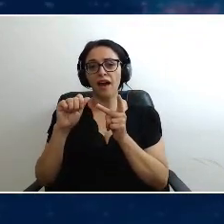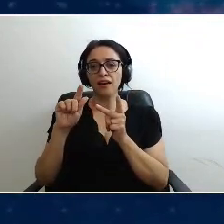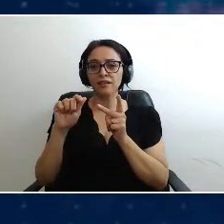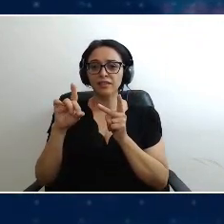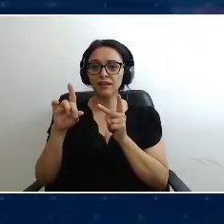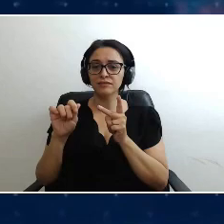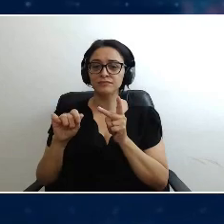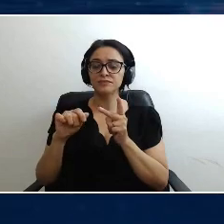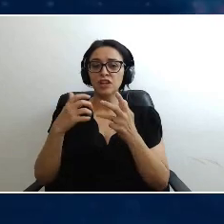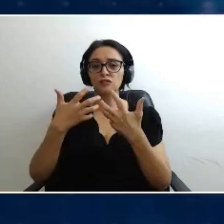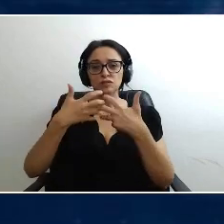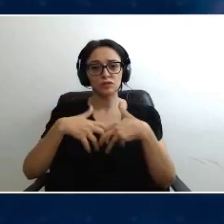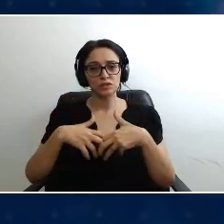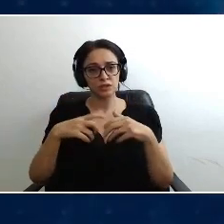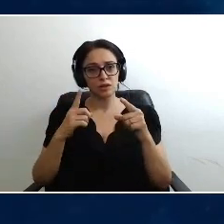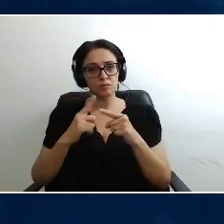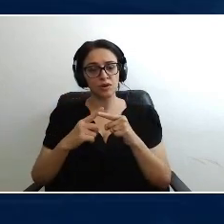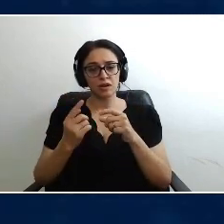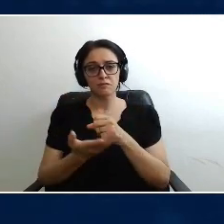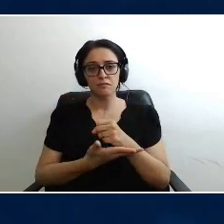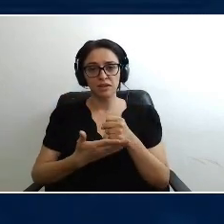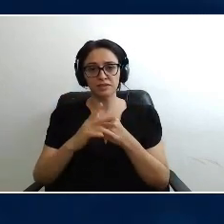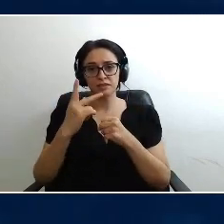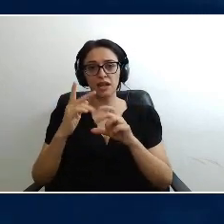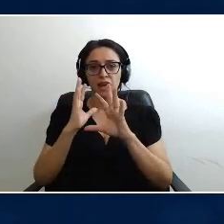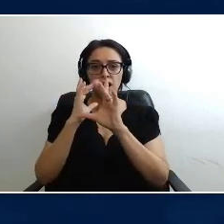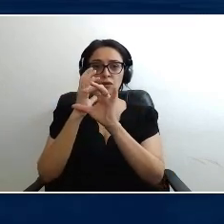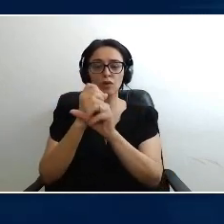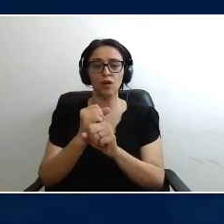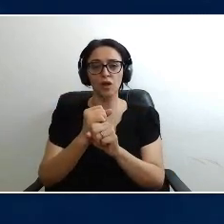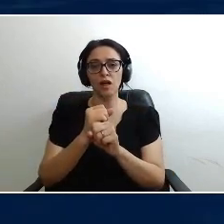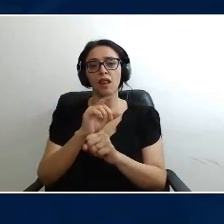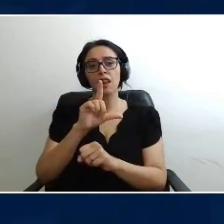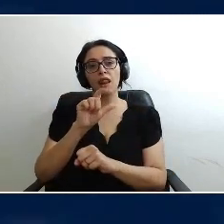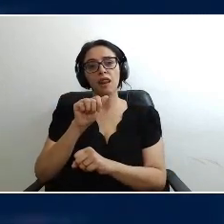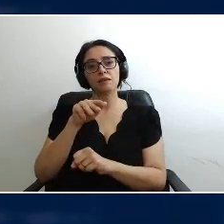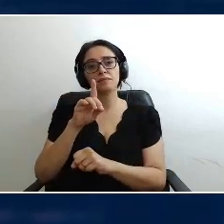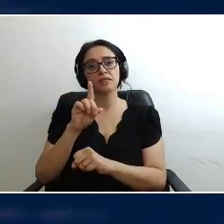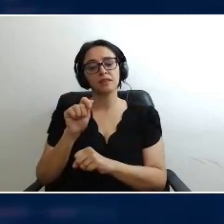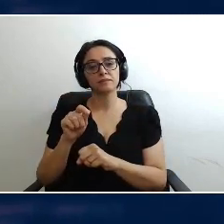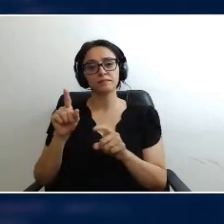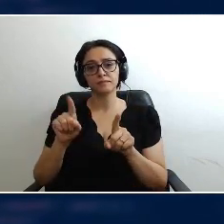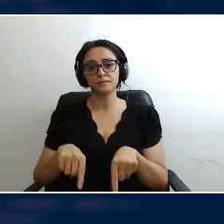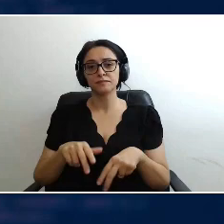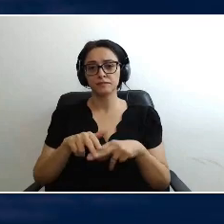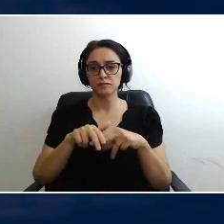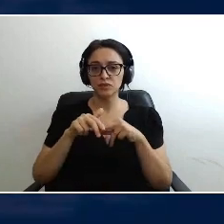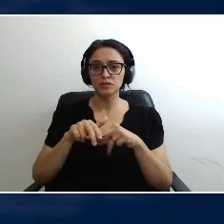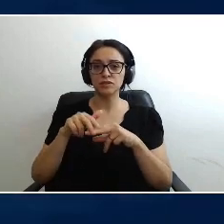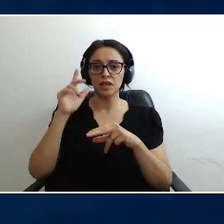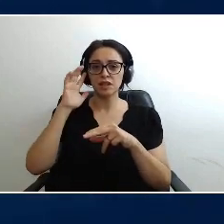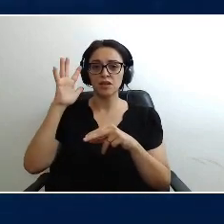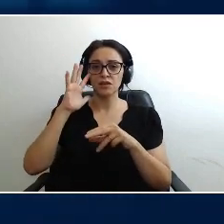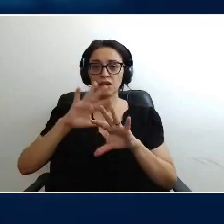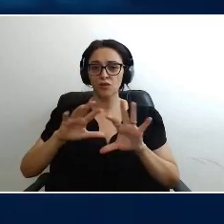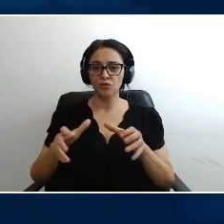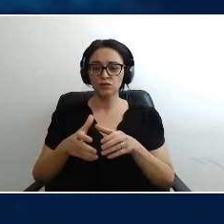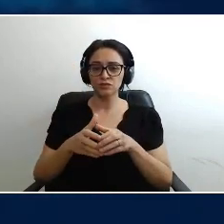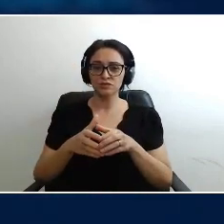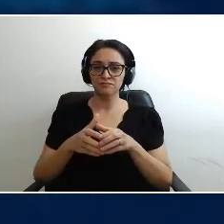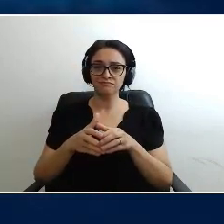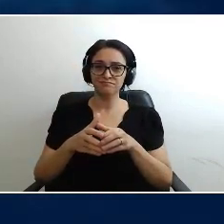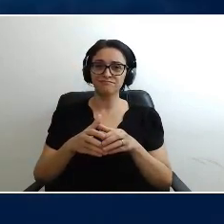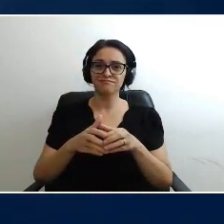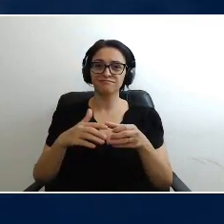funcionais, porque a base delas é o cálculo lambda, então elas acabam sendo funcionais. Teoria dos conjuntos, todo mundo já escreveu um SQL. Você